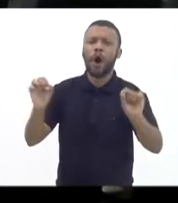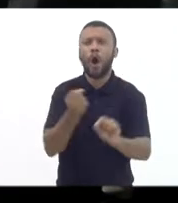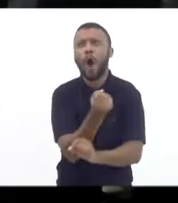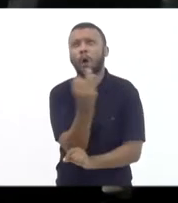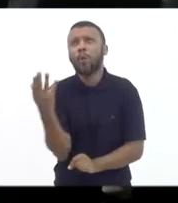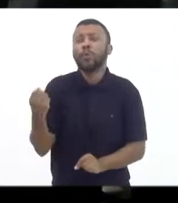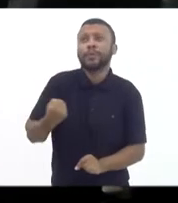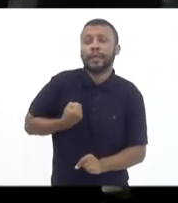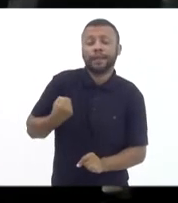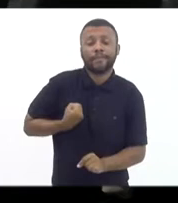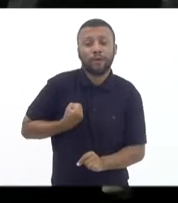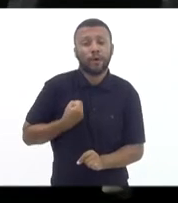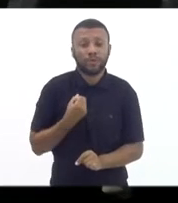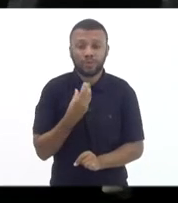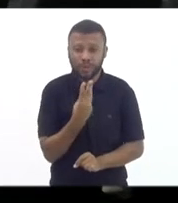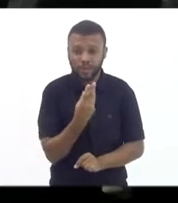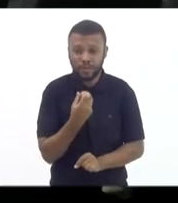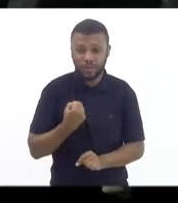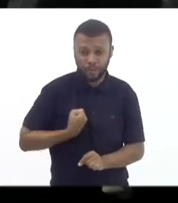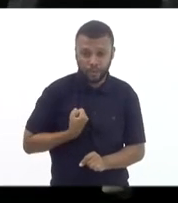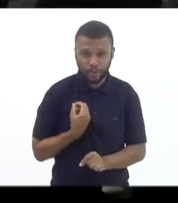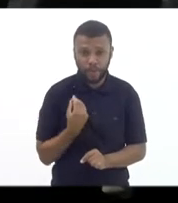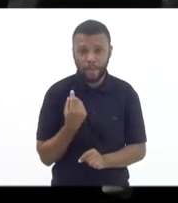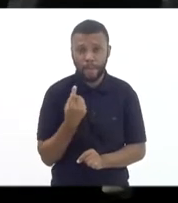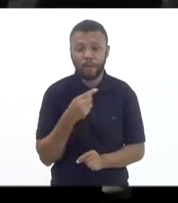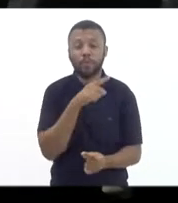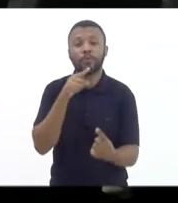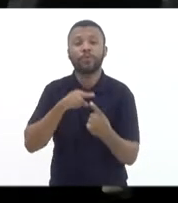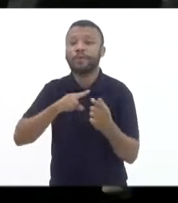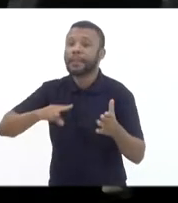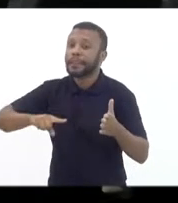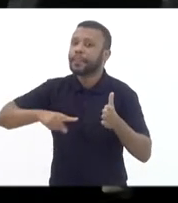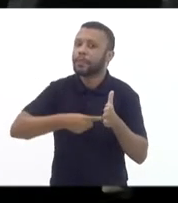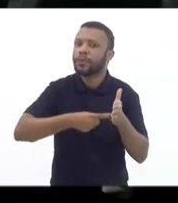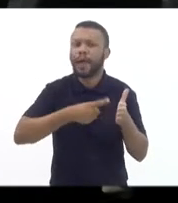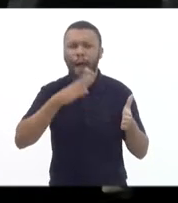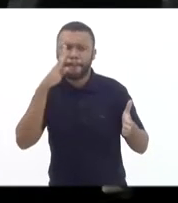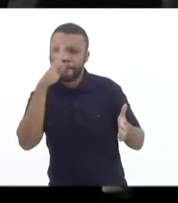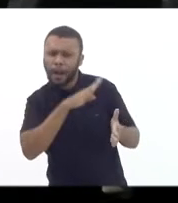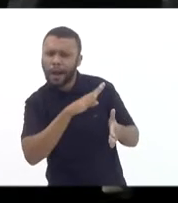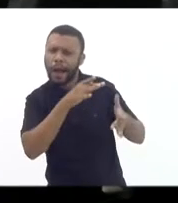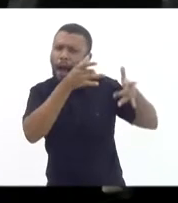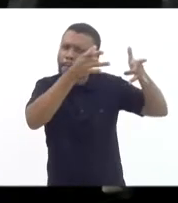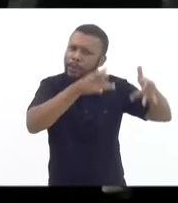estar denunciando os maus tratos de qualquer que seja